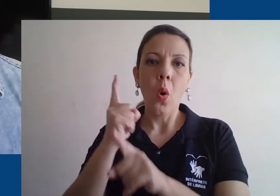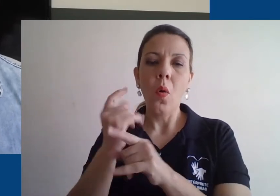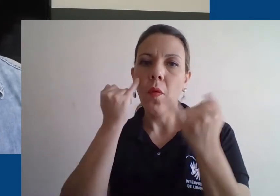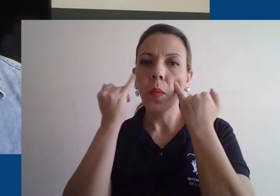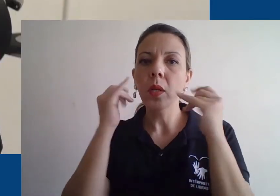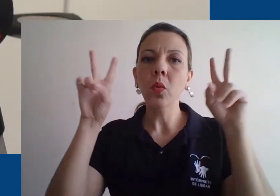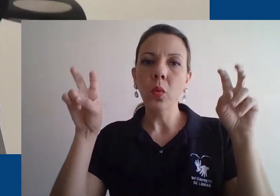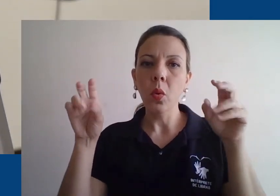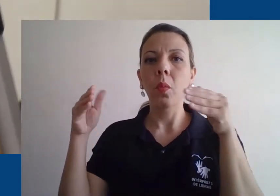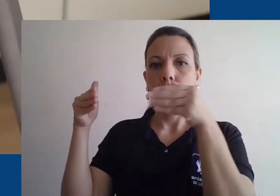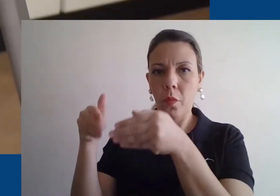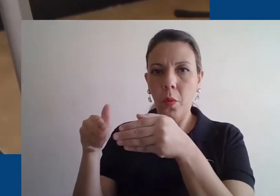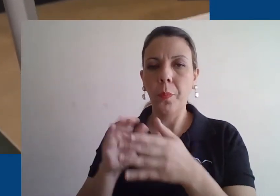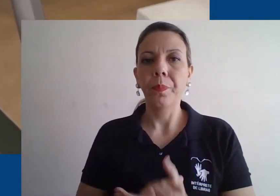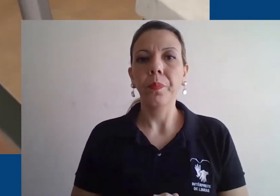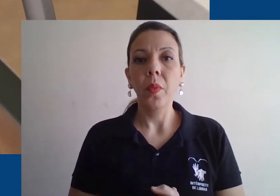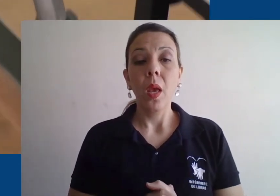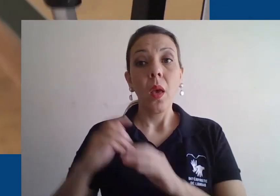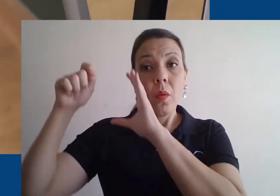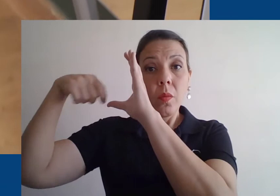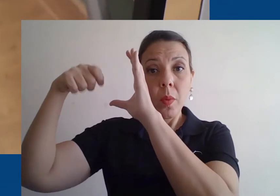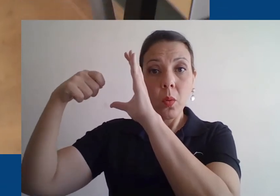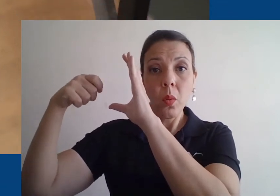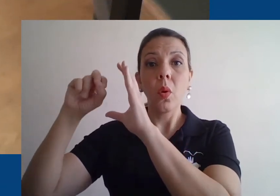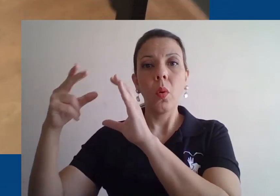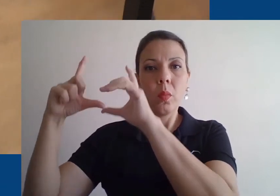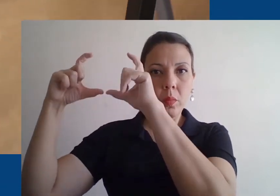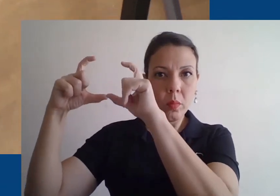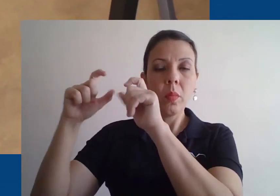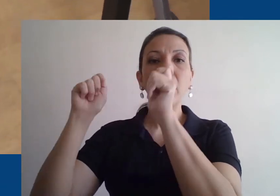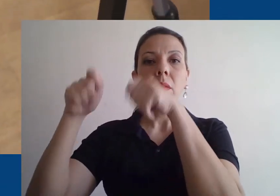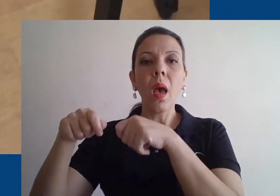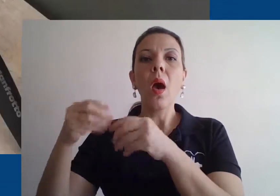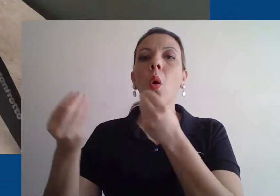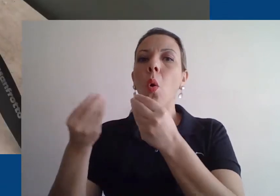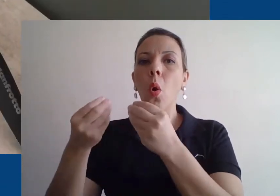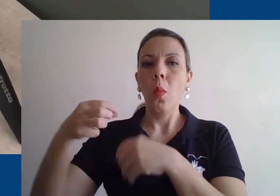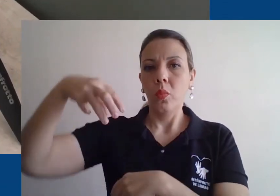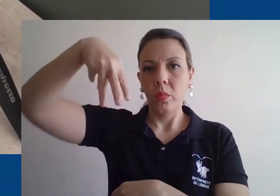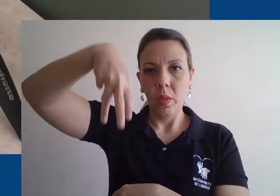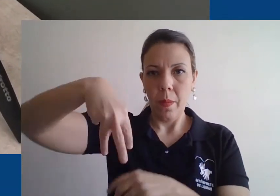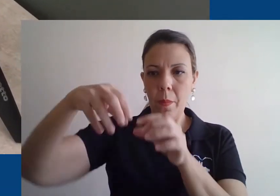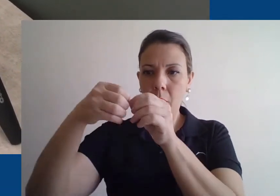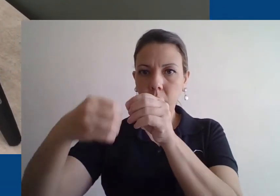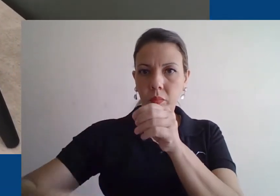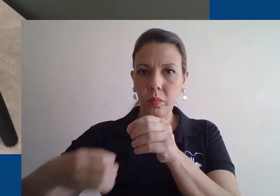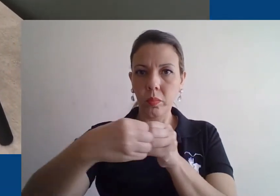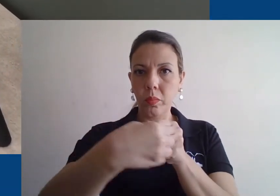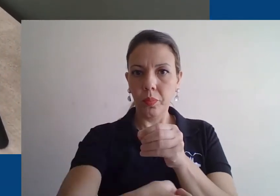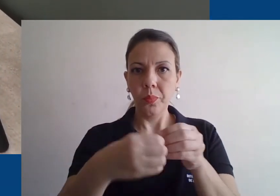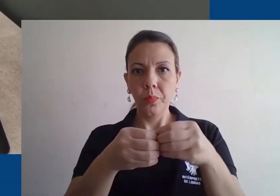essa questão do foco. Você pode apoiar sua câmera num tripé grande, aqueles que ficam no chão. Você pode também apoiar num